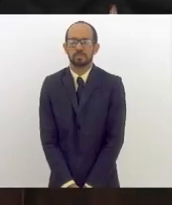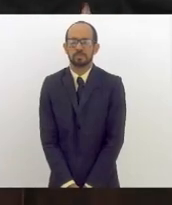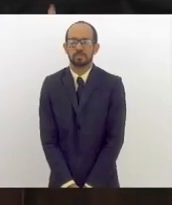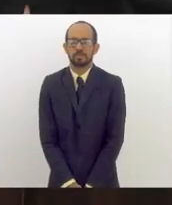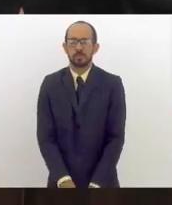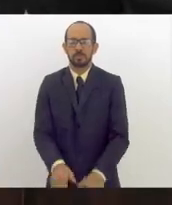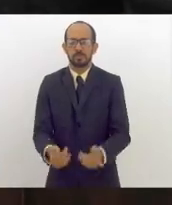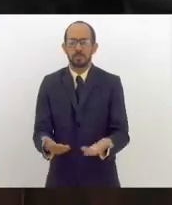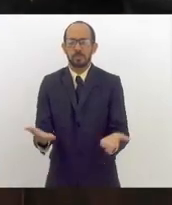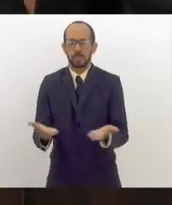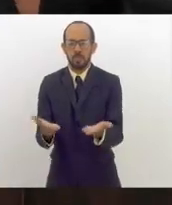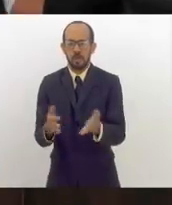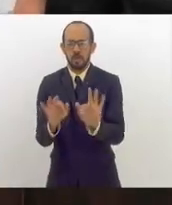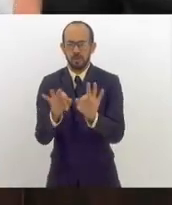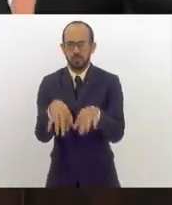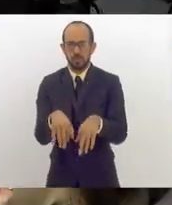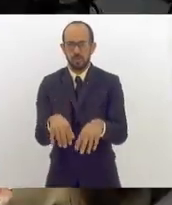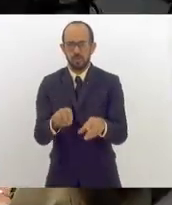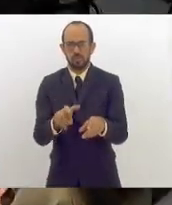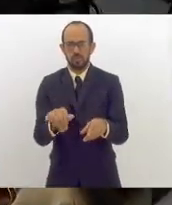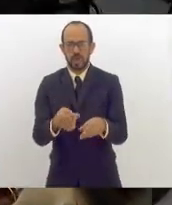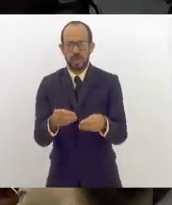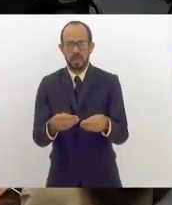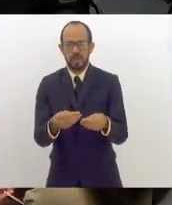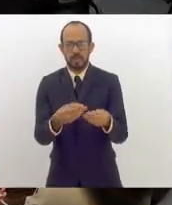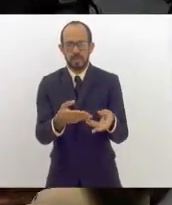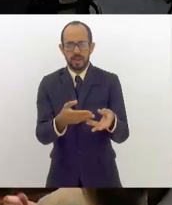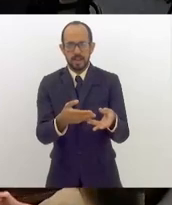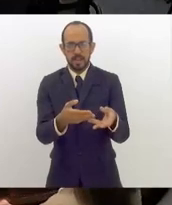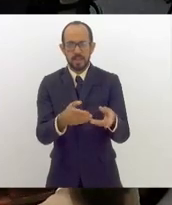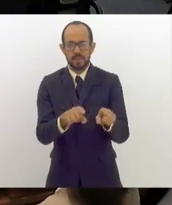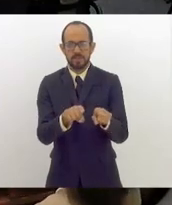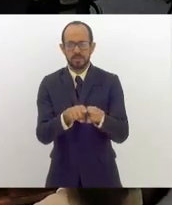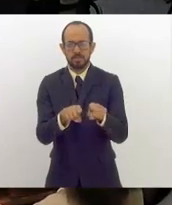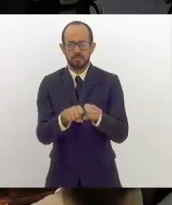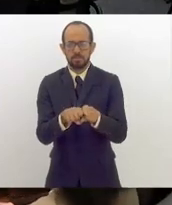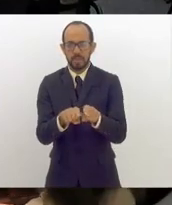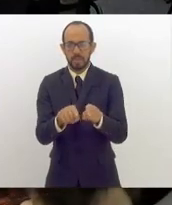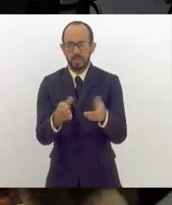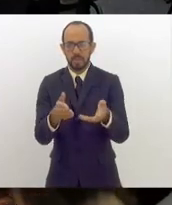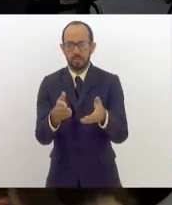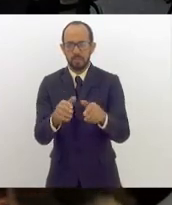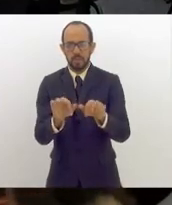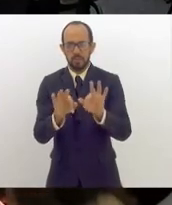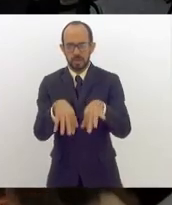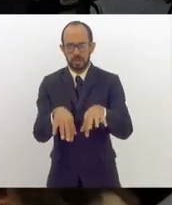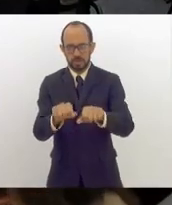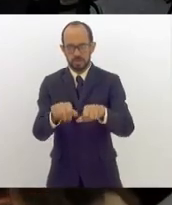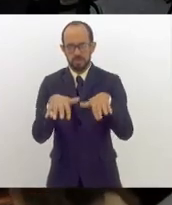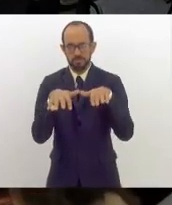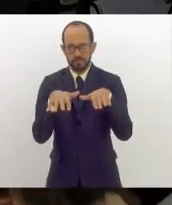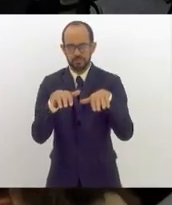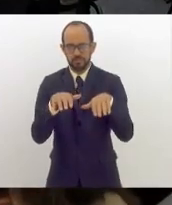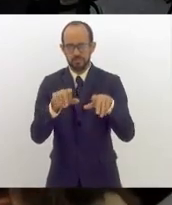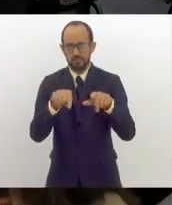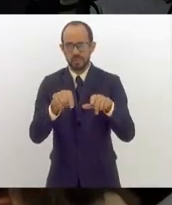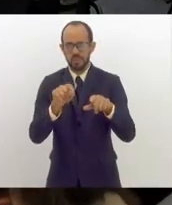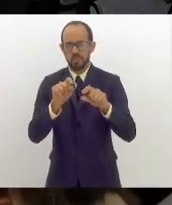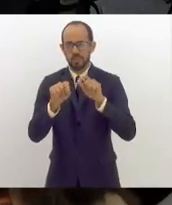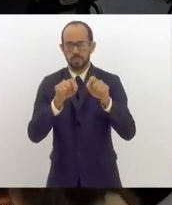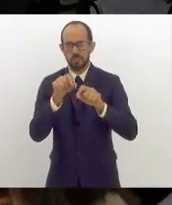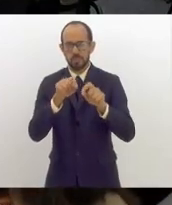então ao final nós vamos entregar aqui término da presente sessão as moções